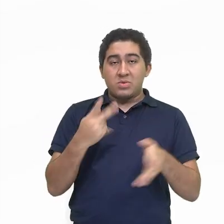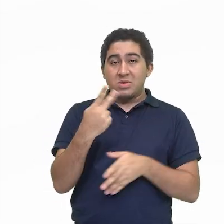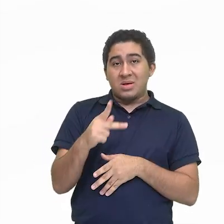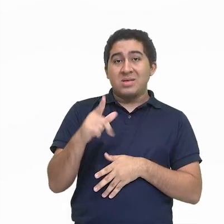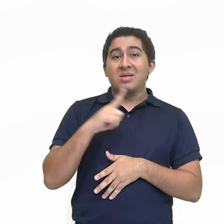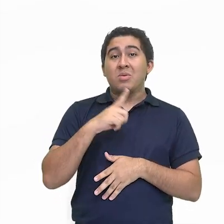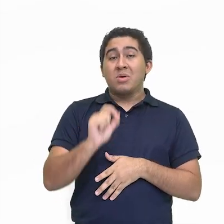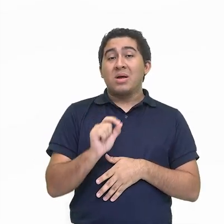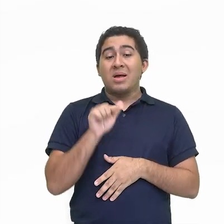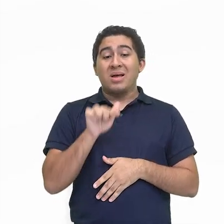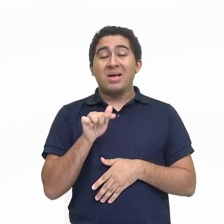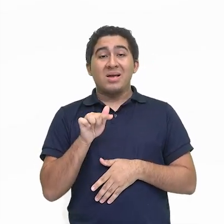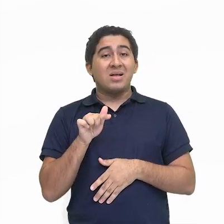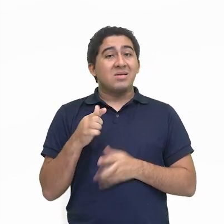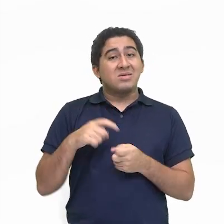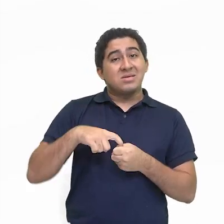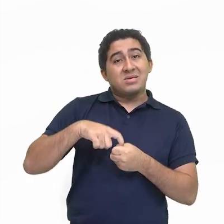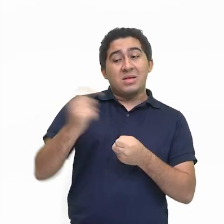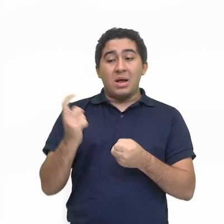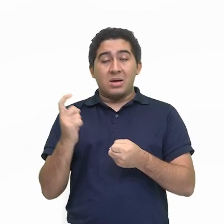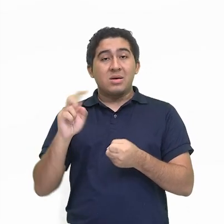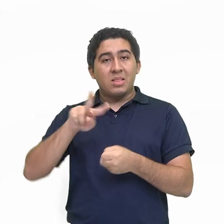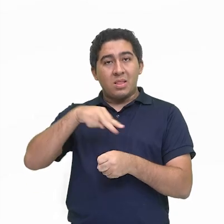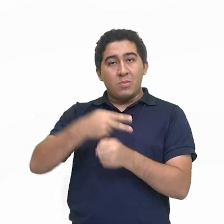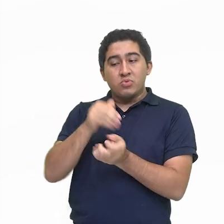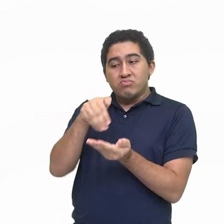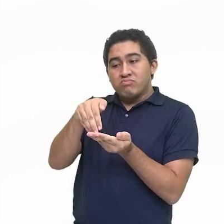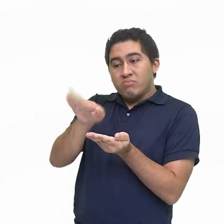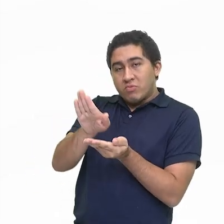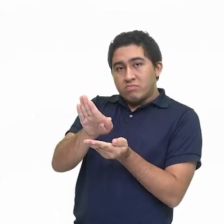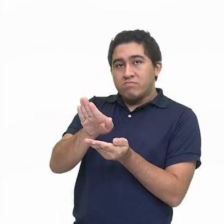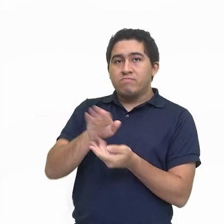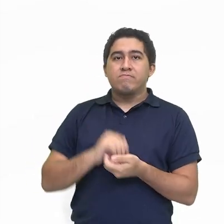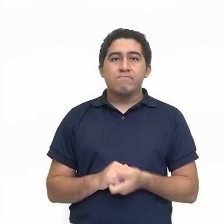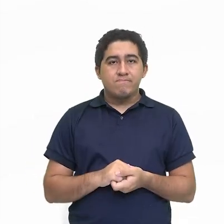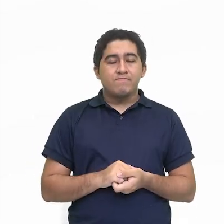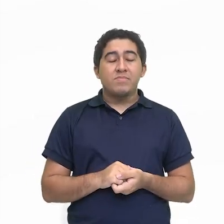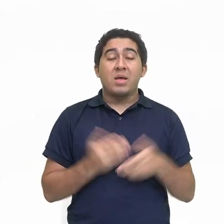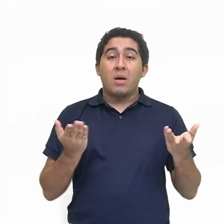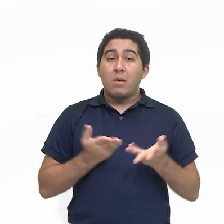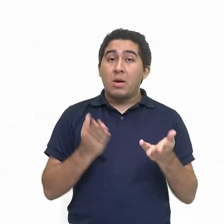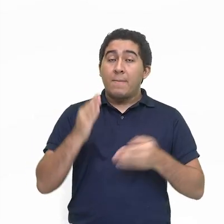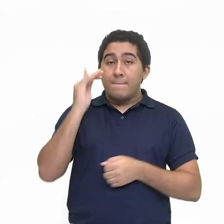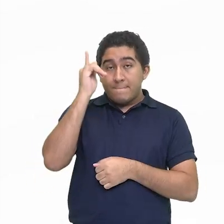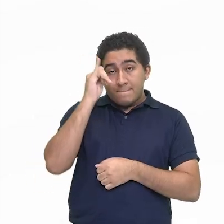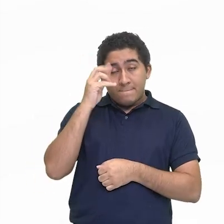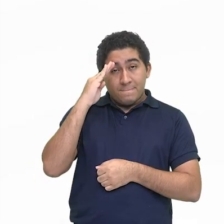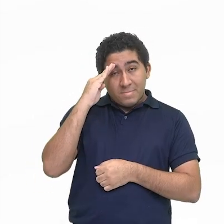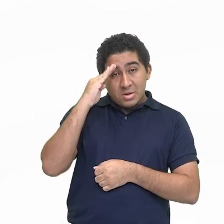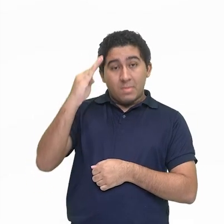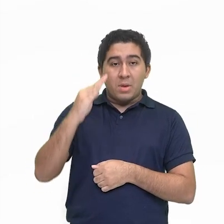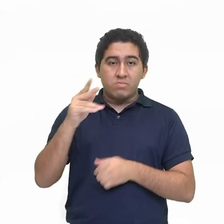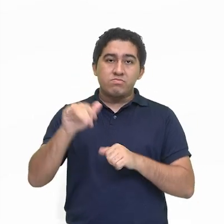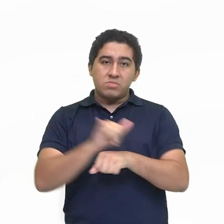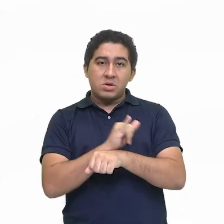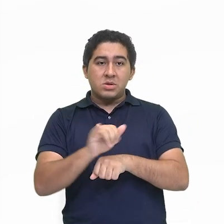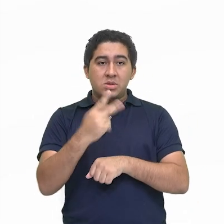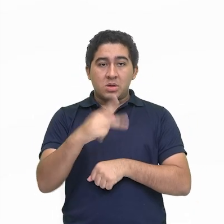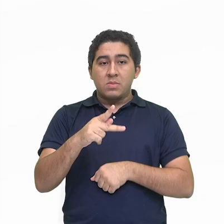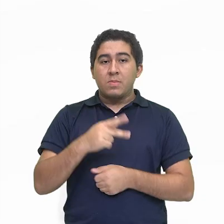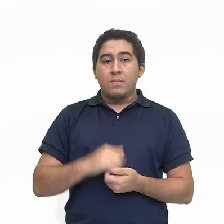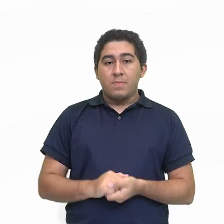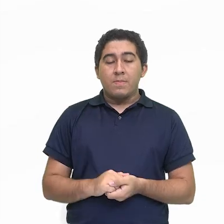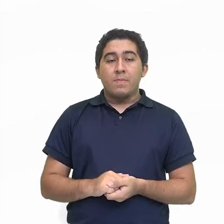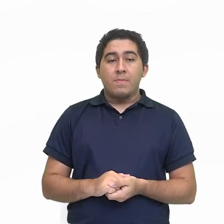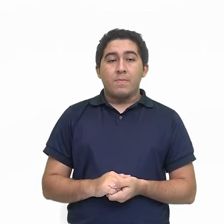farão renunciar e sofrer impeachment. Tá? Então, vamos falar sobre as principais medidas do Plano Collor.